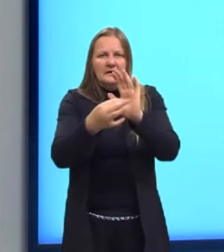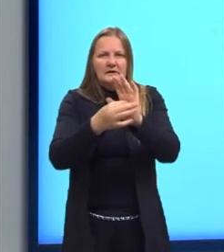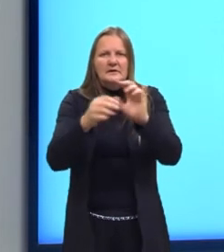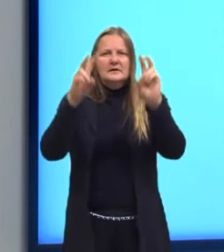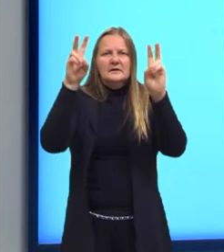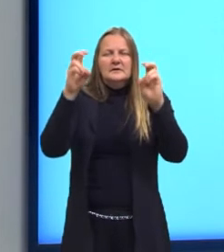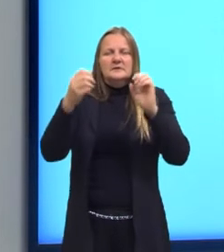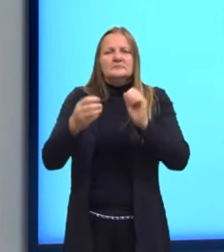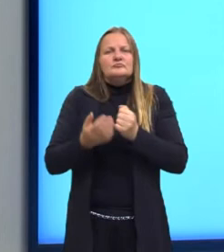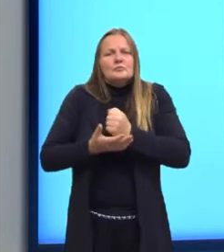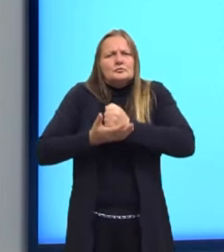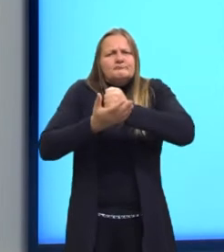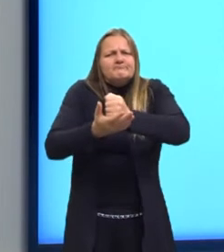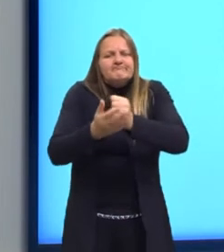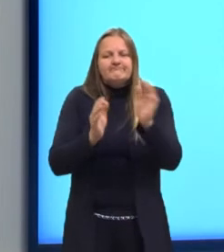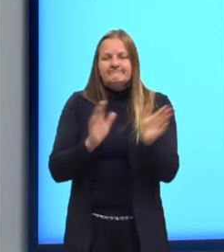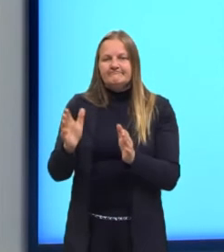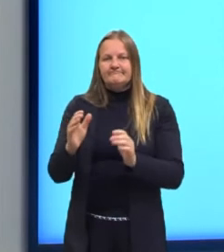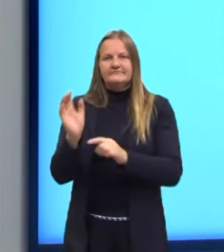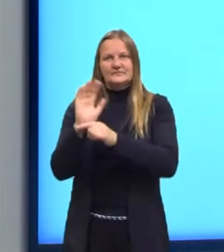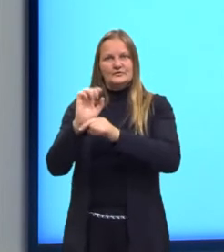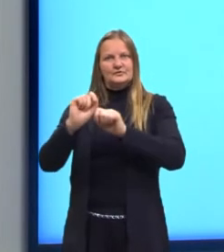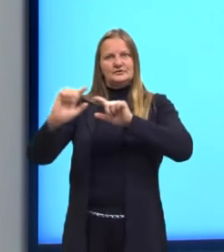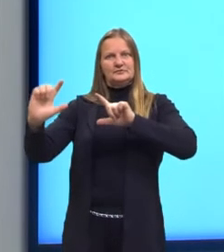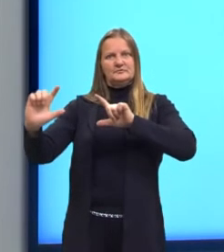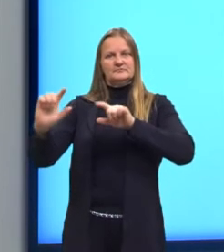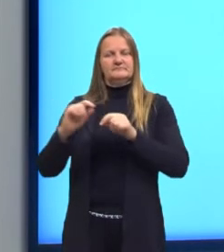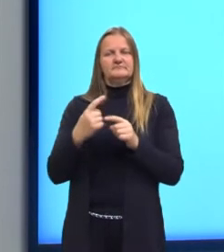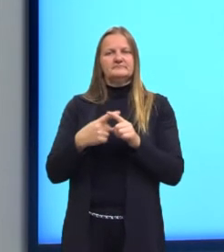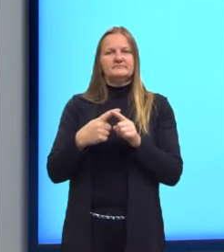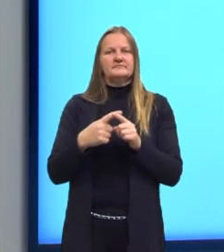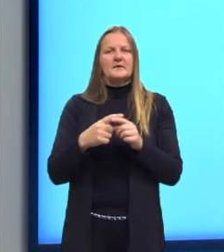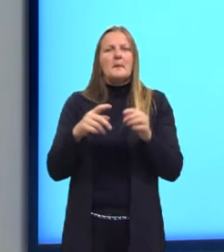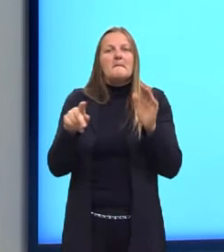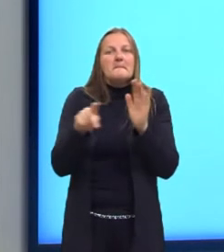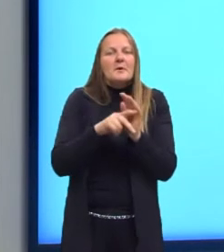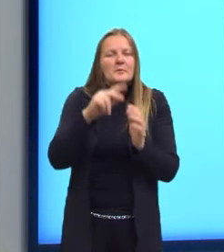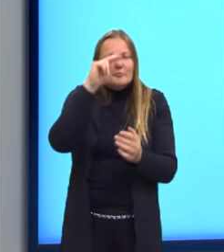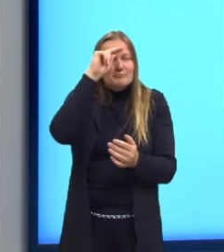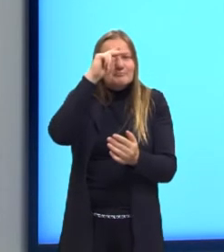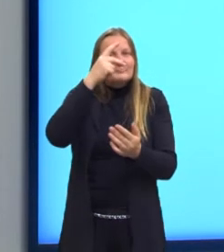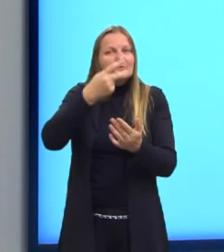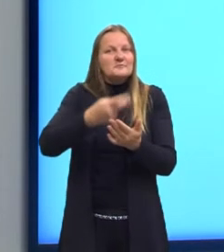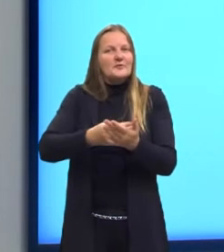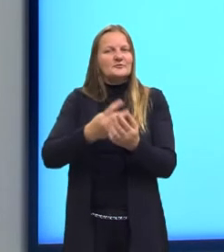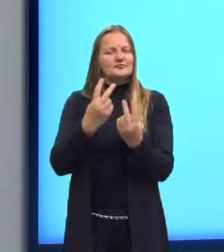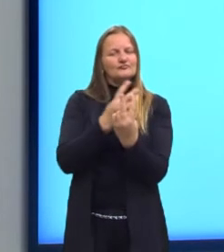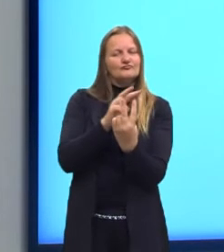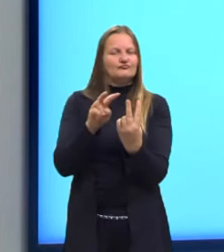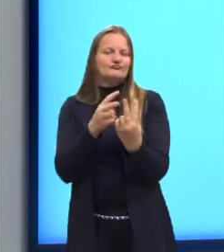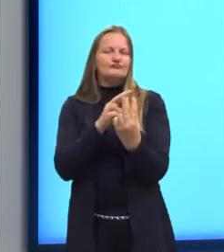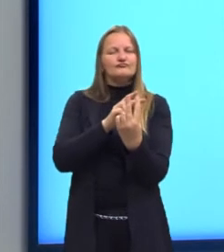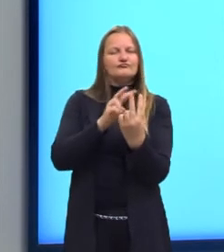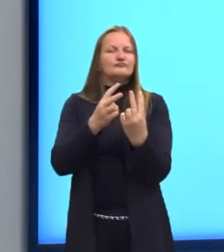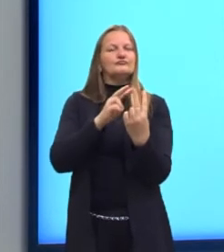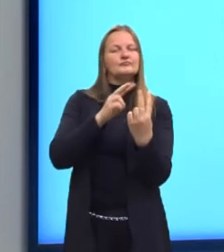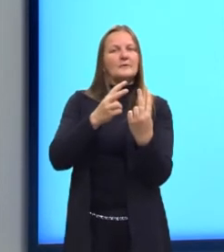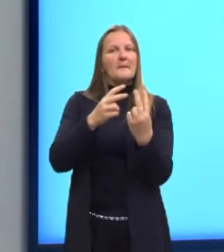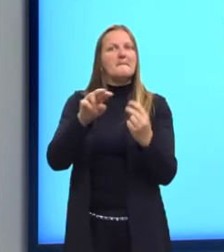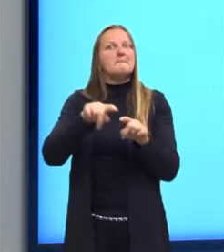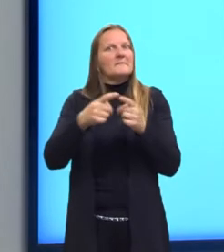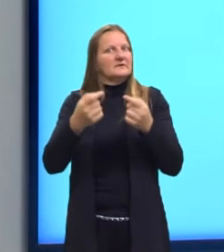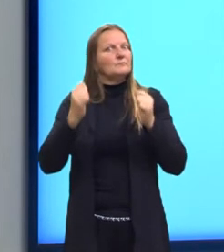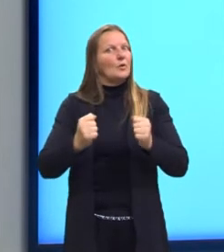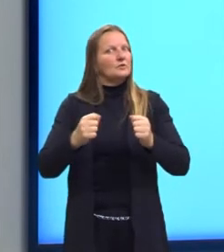o benefício do acesso ao cinema partindo de uma situação hipotética que pode ser real então aqui